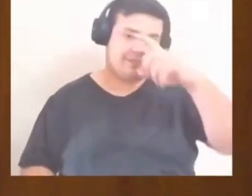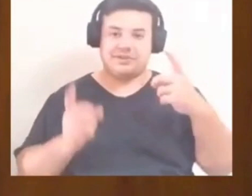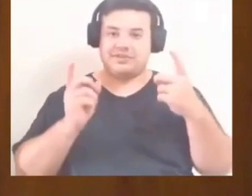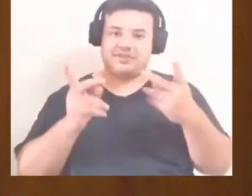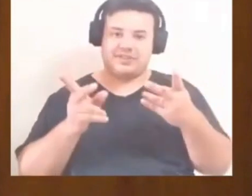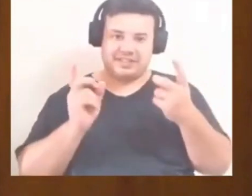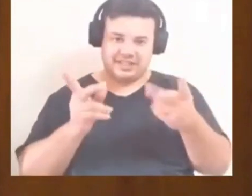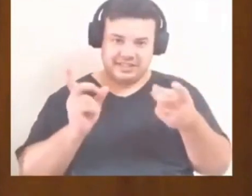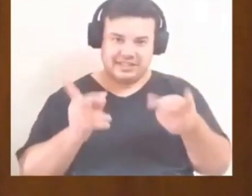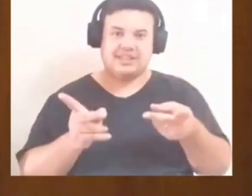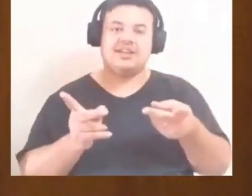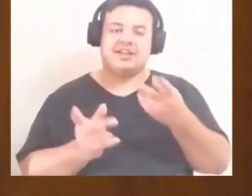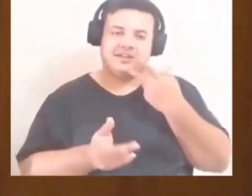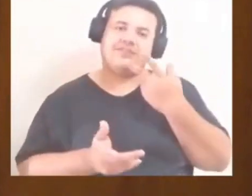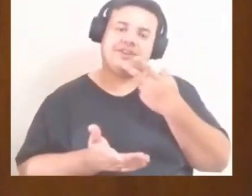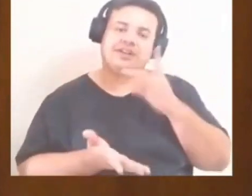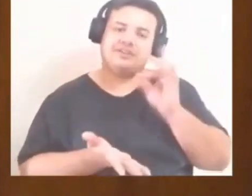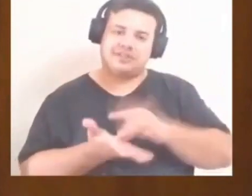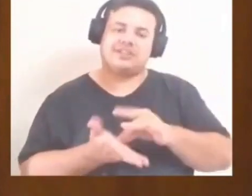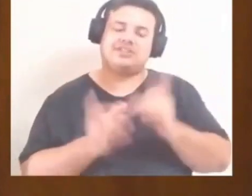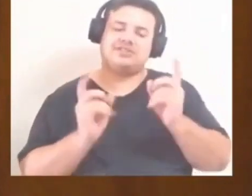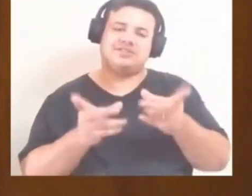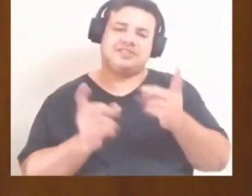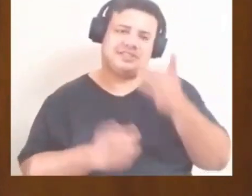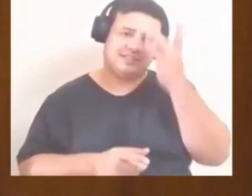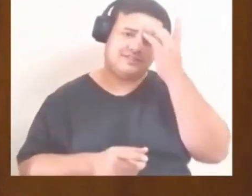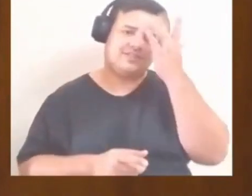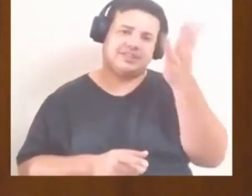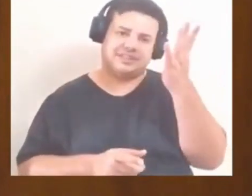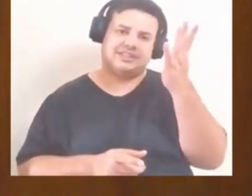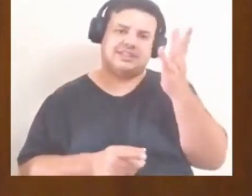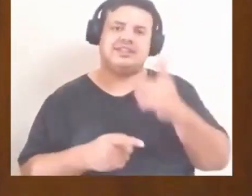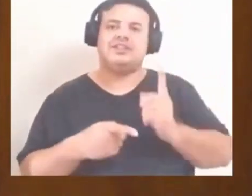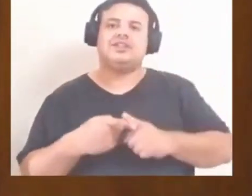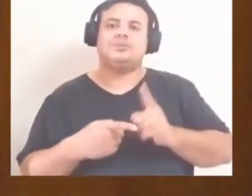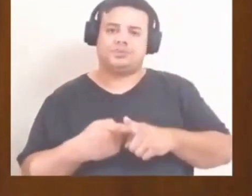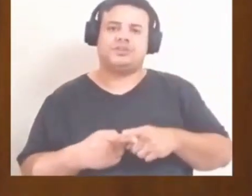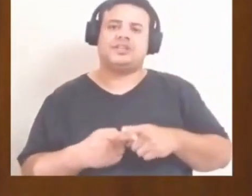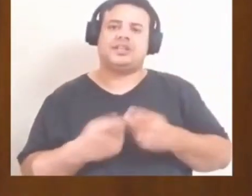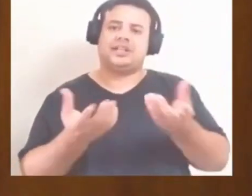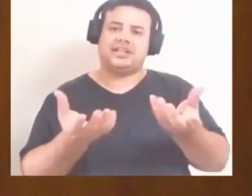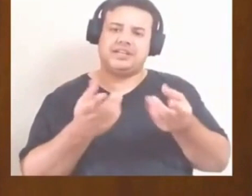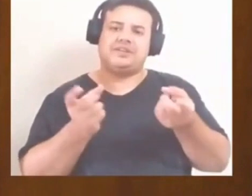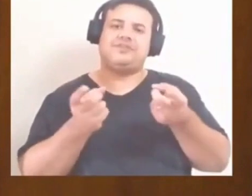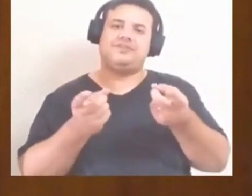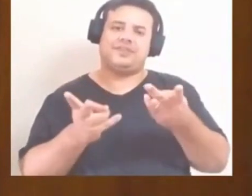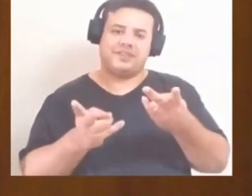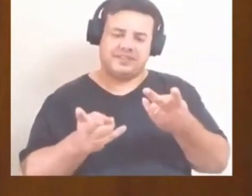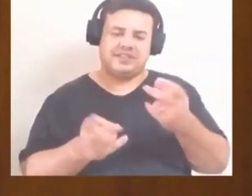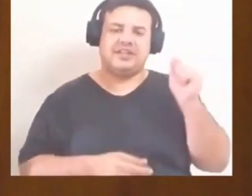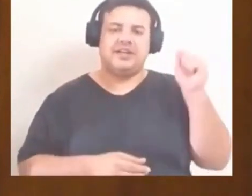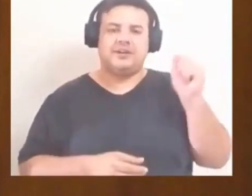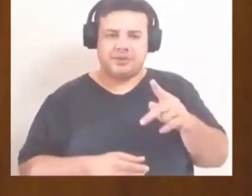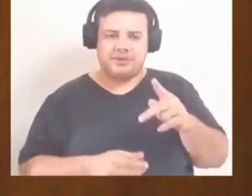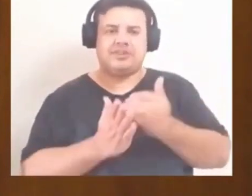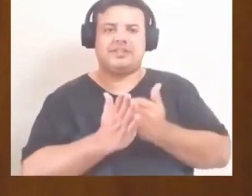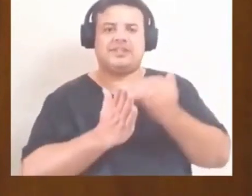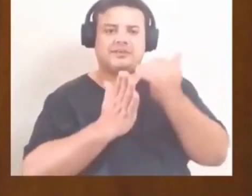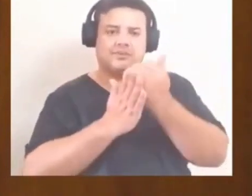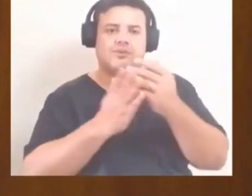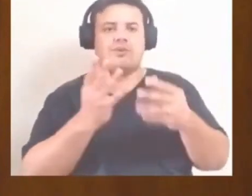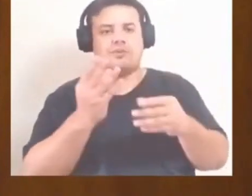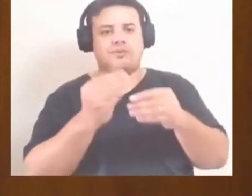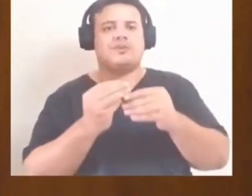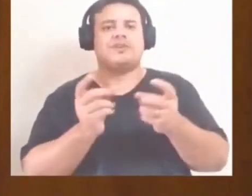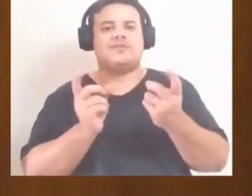digo vender a vender mesmo uma facilidade Pois querem nos vender uma previdência complementar e vender a nossa previdência